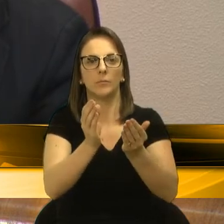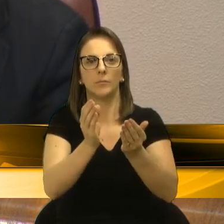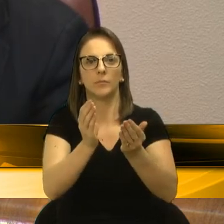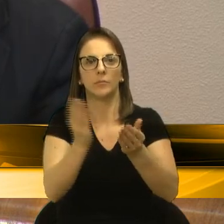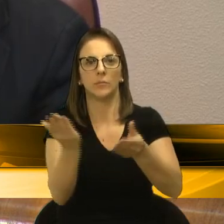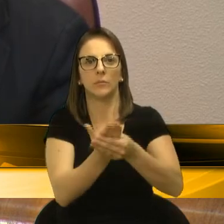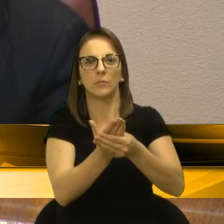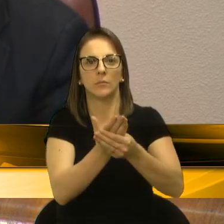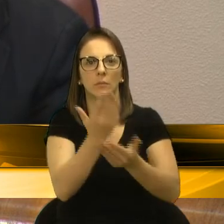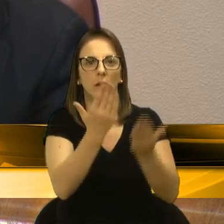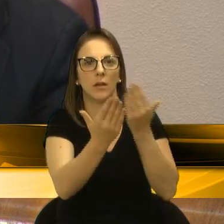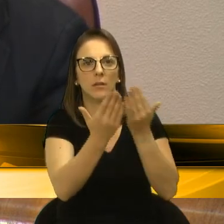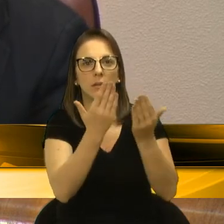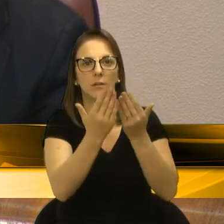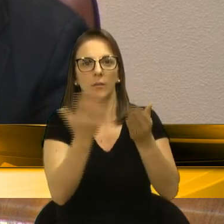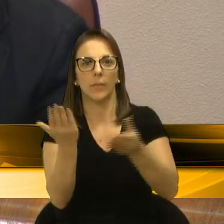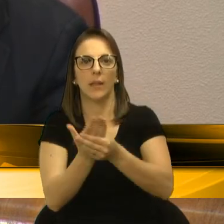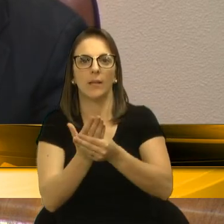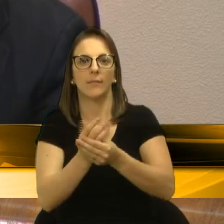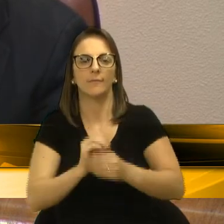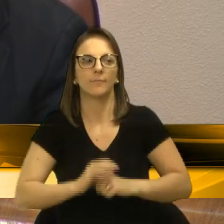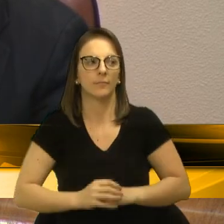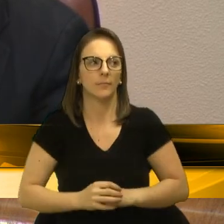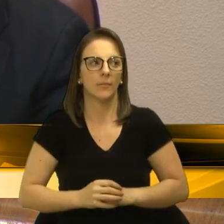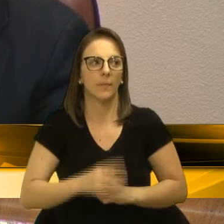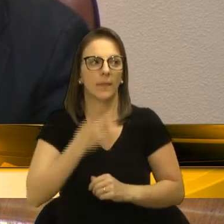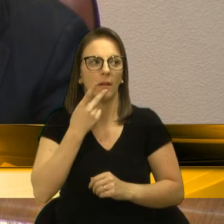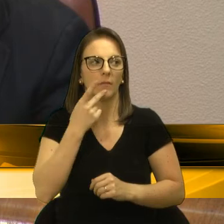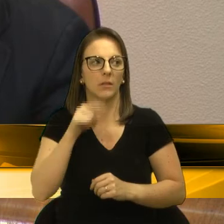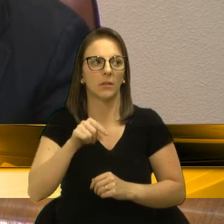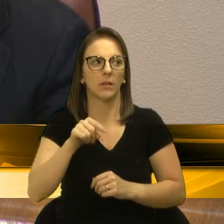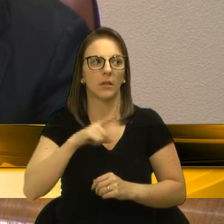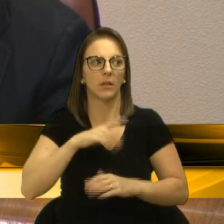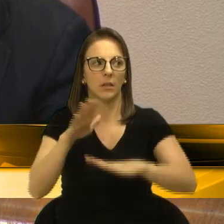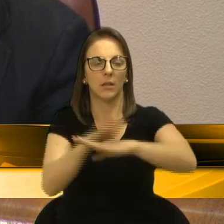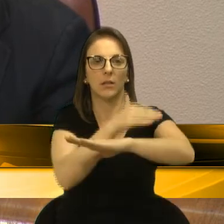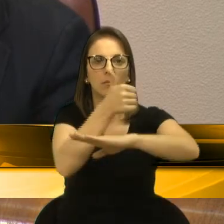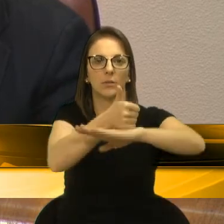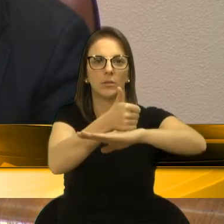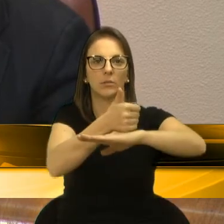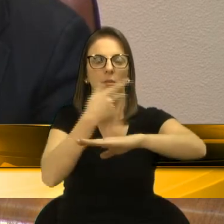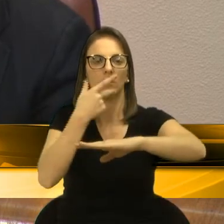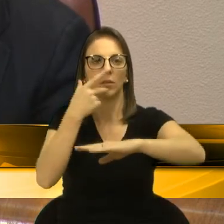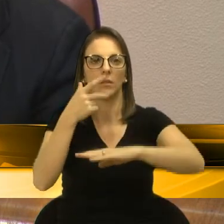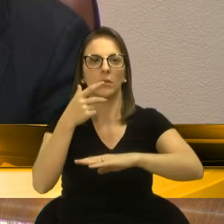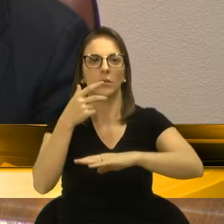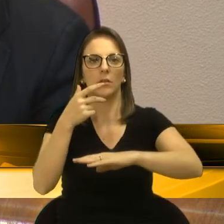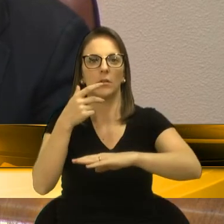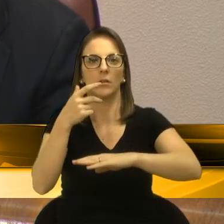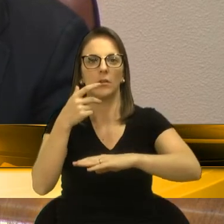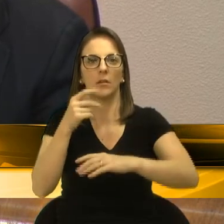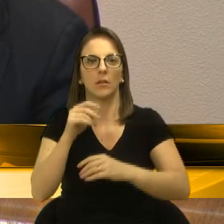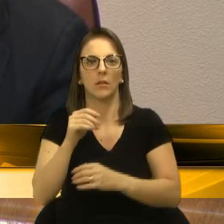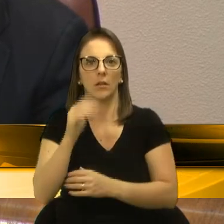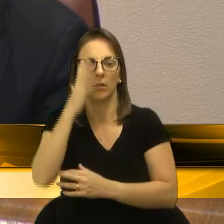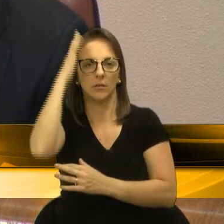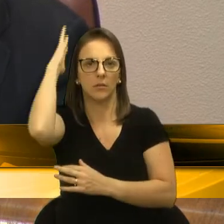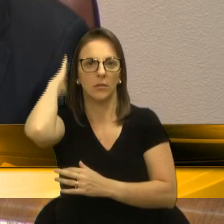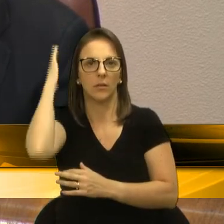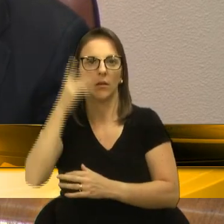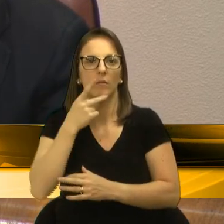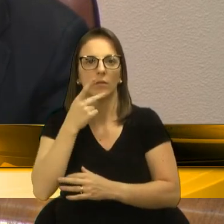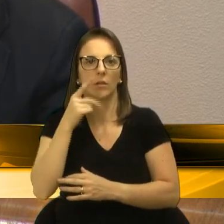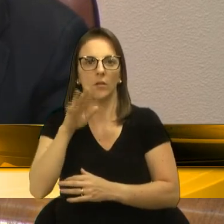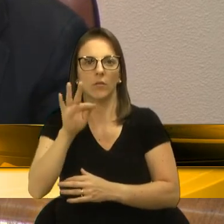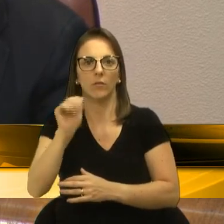processo, encaminhando denúncia, o pedido de impeachment do prefeito, senhor Daniel Antônio Guerra, de autoria do senhor Ricardo Fábio de Abreu, contendo o